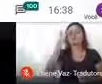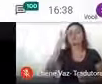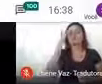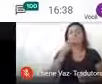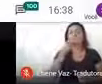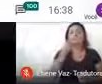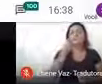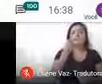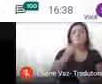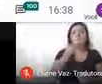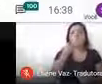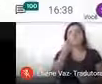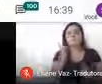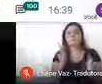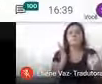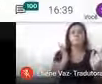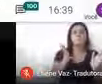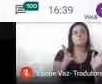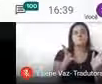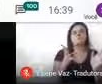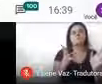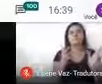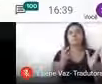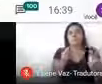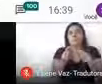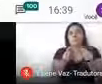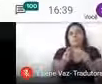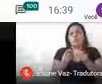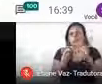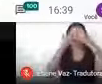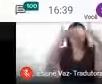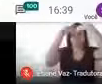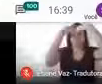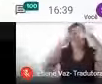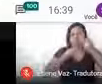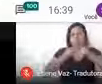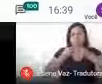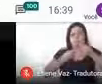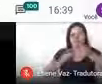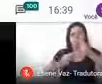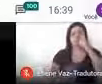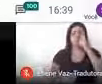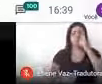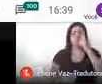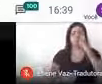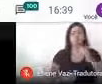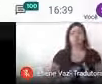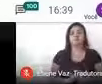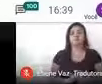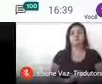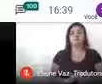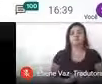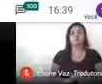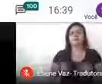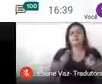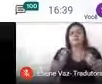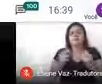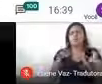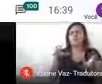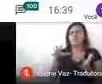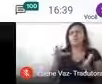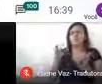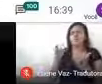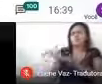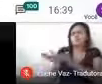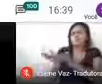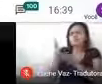Né? Então, faz diferença, por exemplo, a fala captada através de respostas a questionários, a